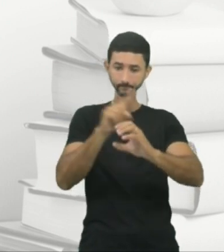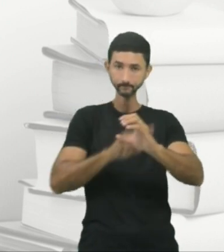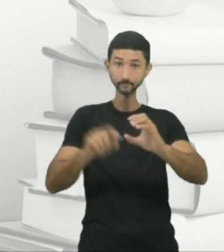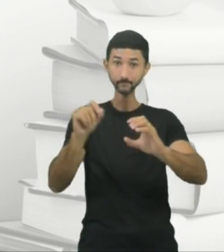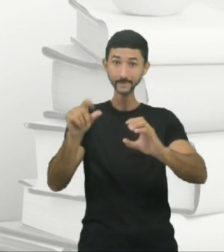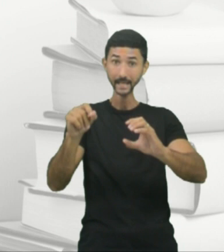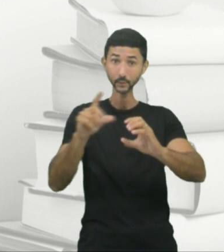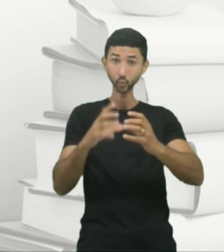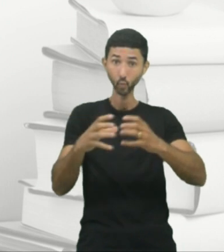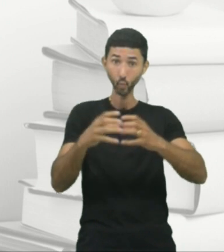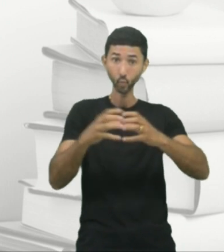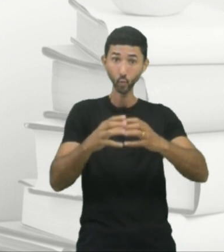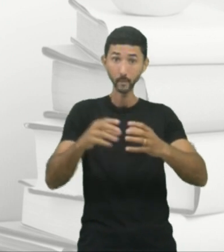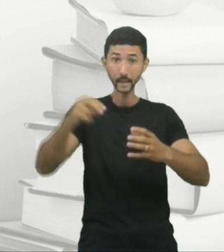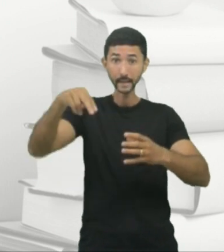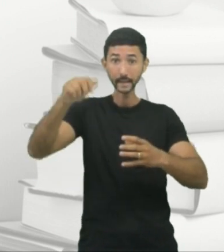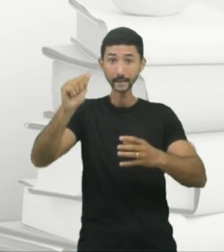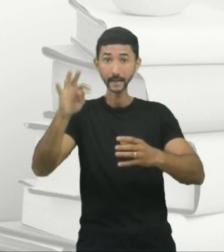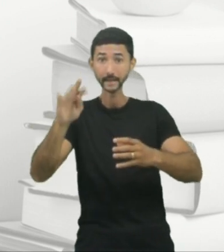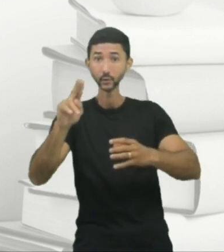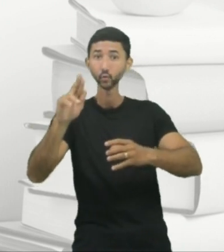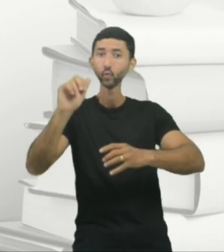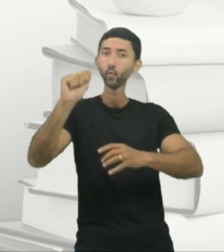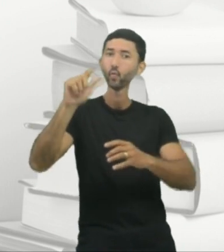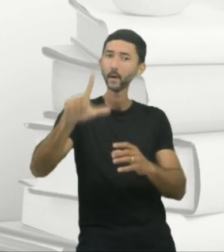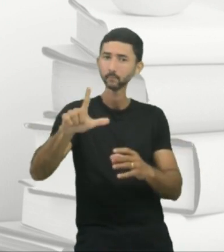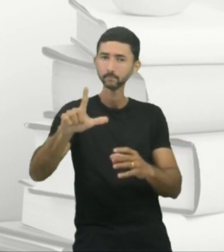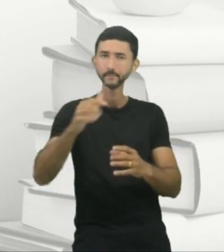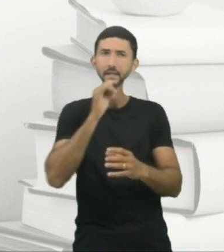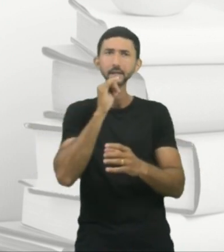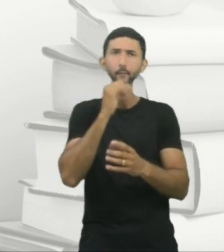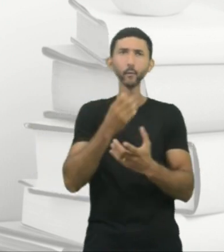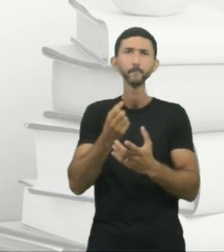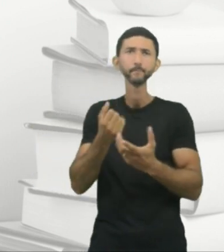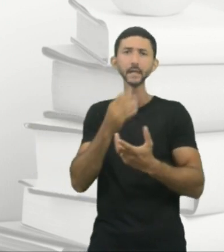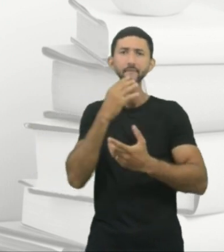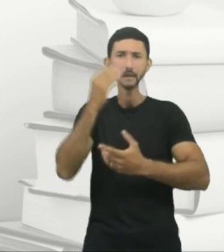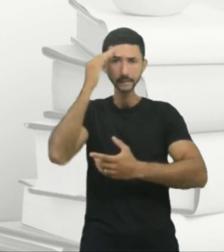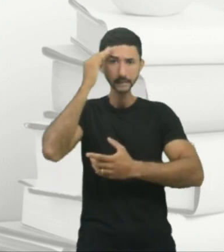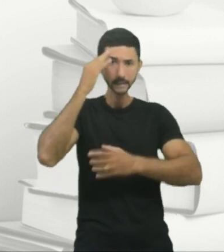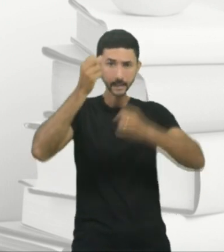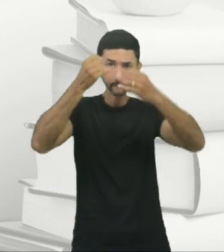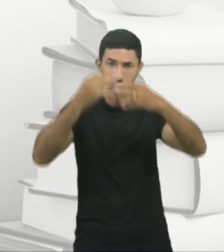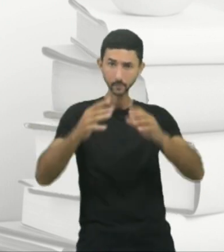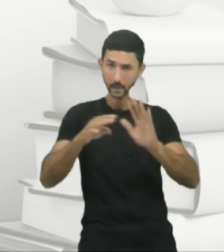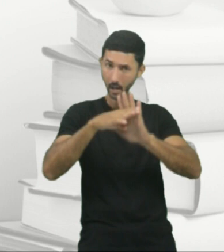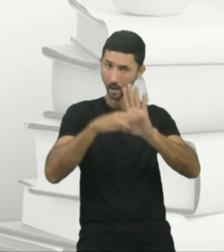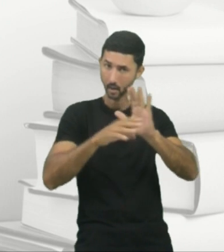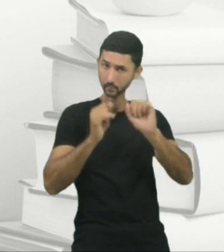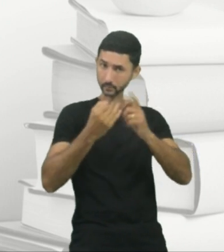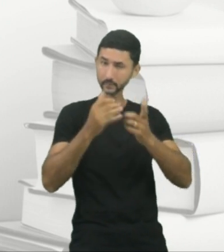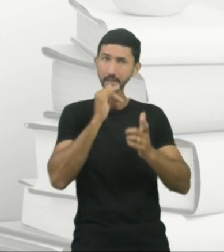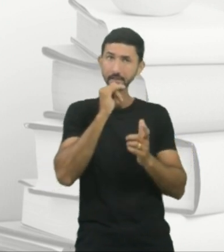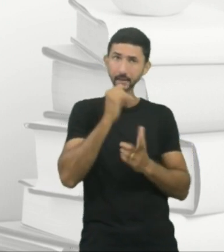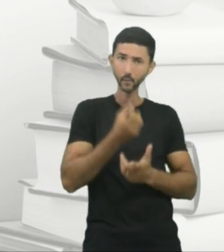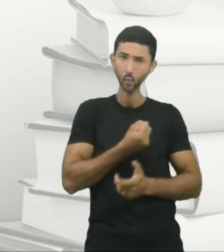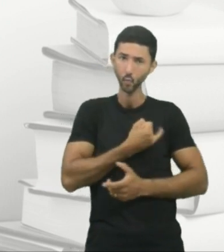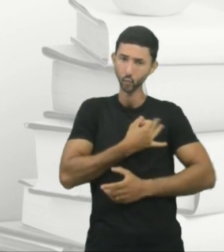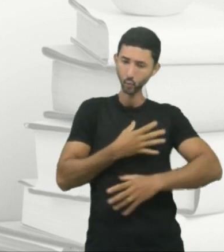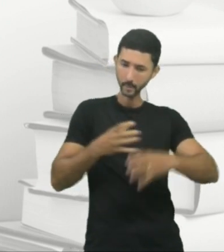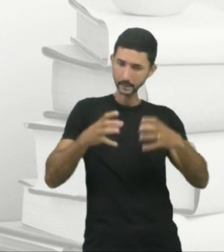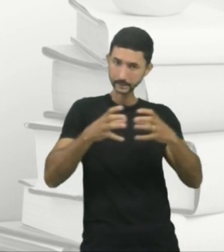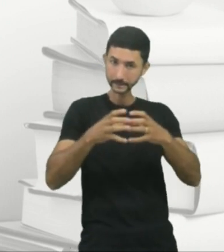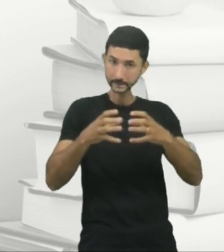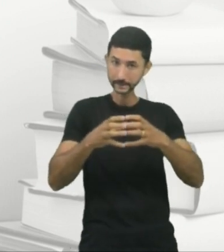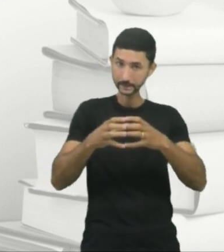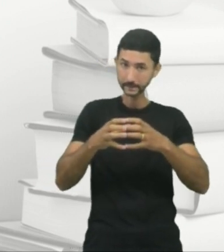tá? Então, vamos entender, leiam aqui. Vamos entender novamente o número natural. São números